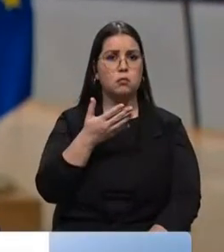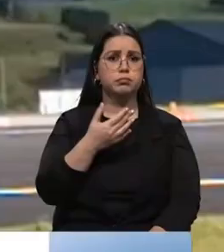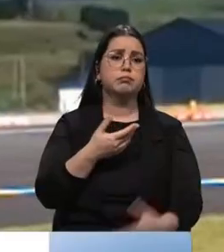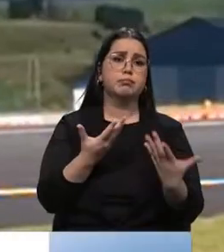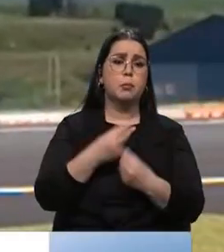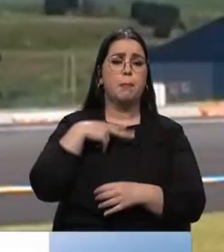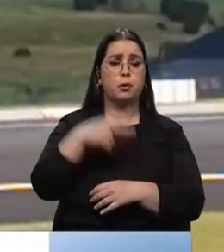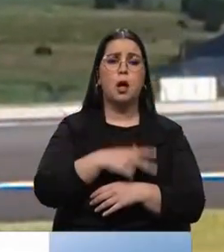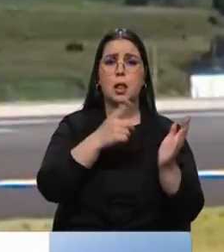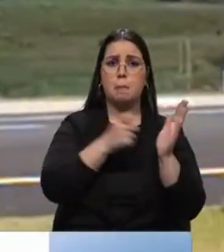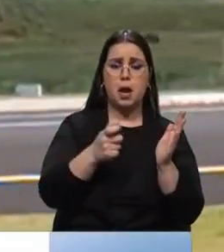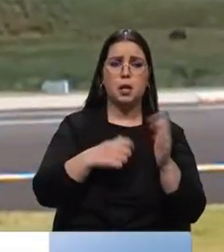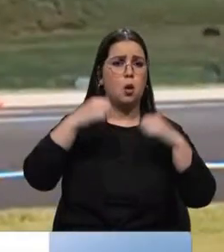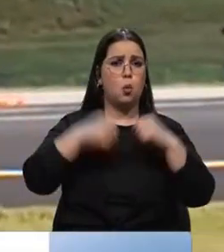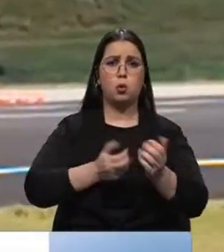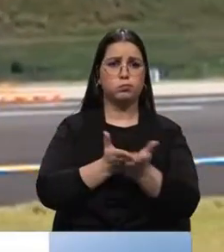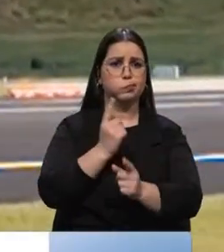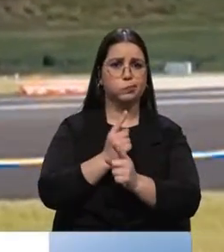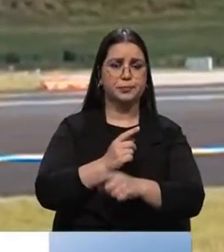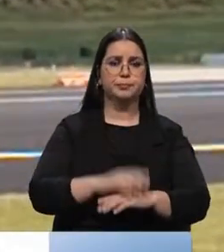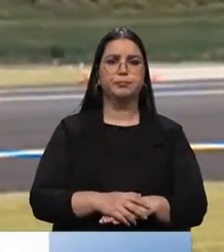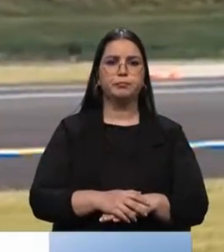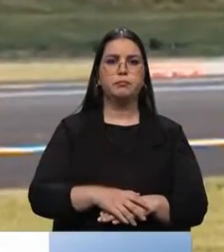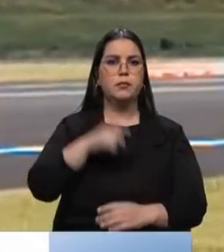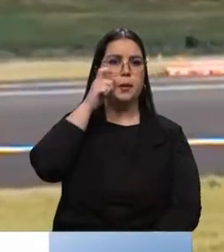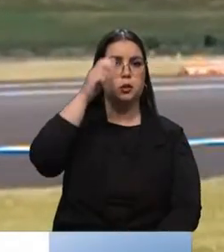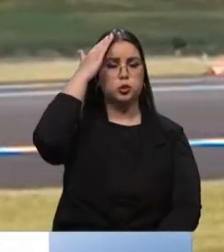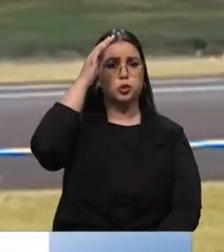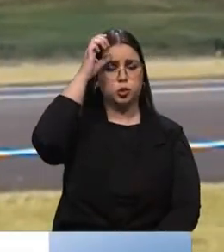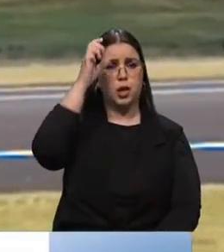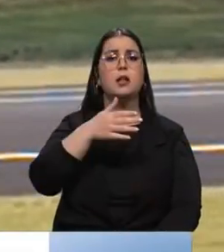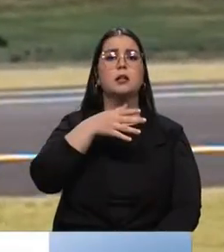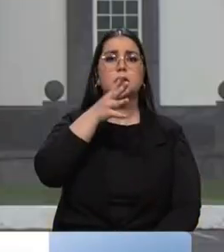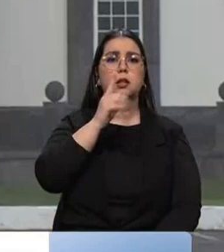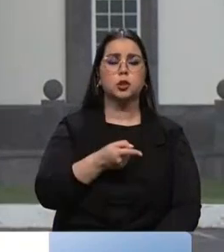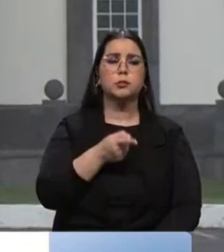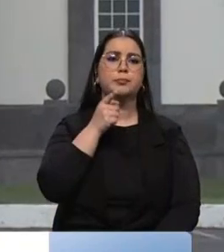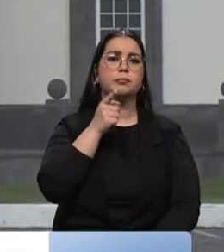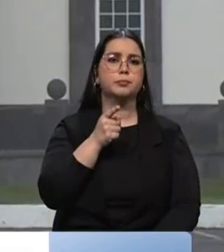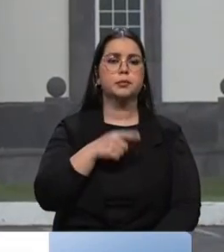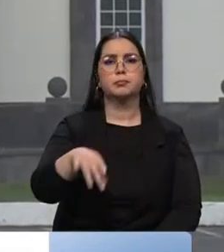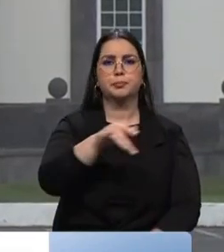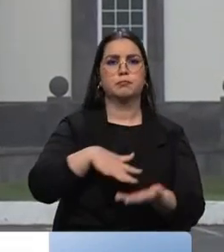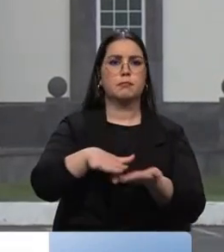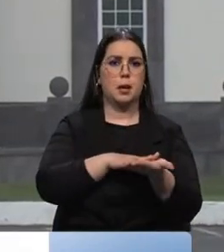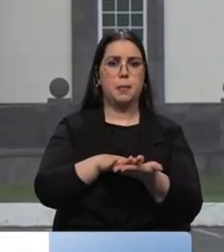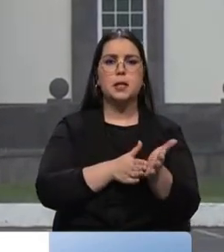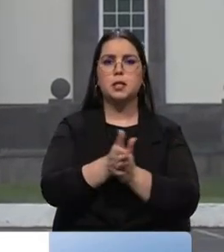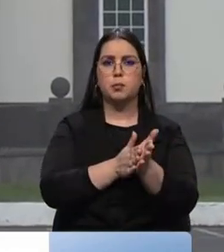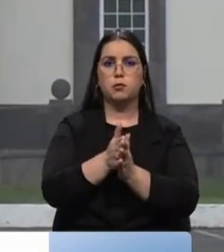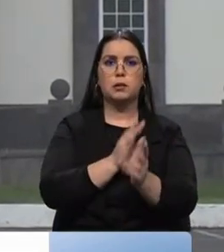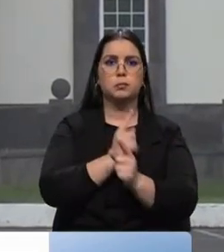Estados Unidos. Paulo Rangel diz que a base das Lajes tem sido usada pelos Estados Unidos, cumprindo o que está estipulado